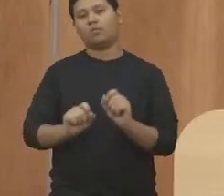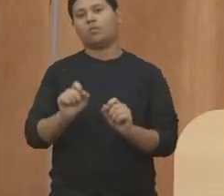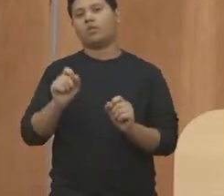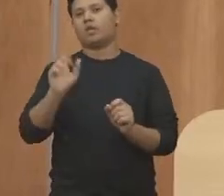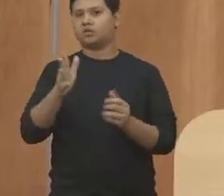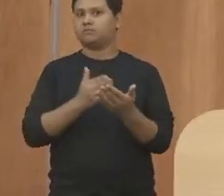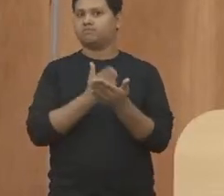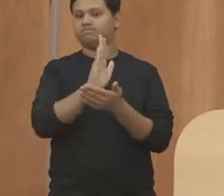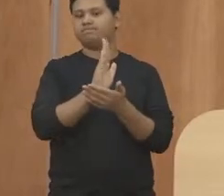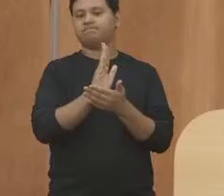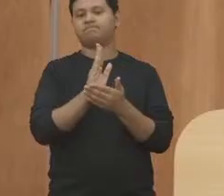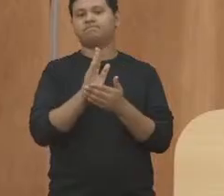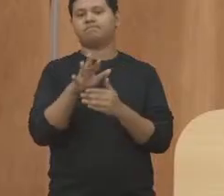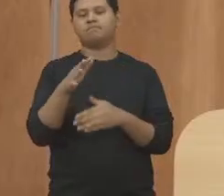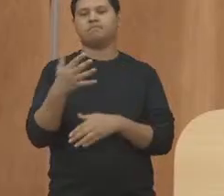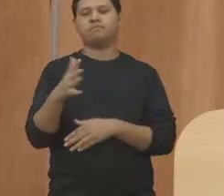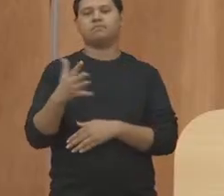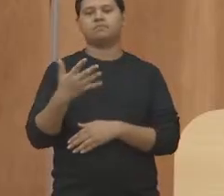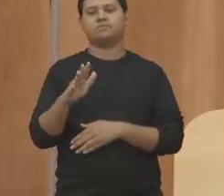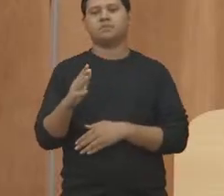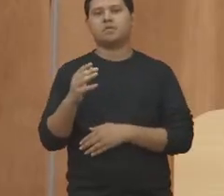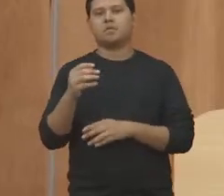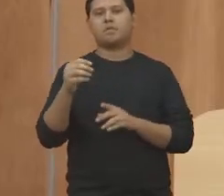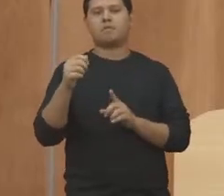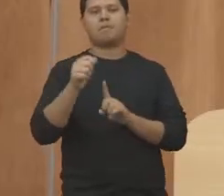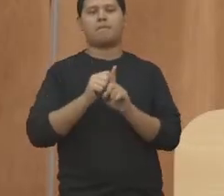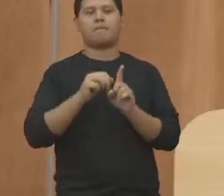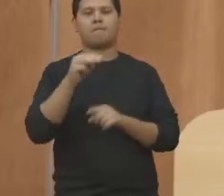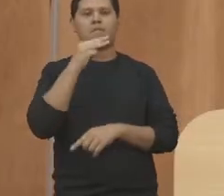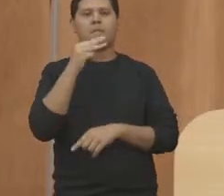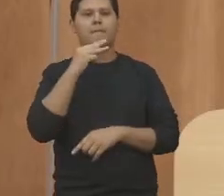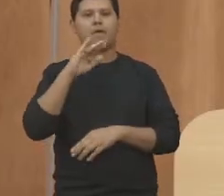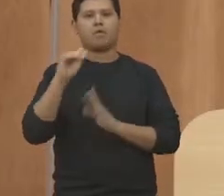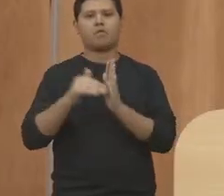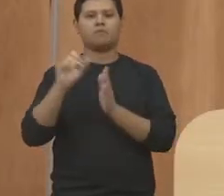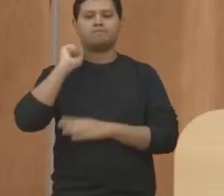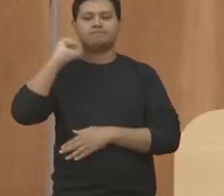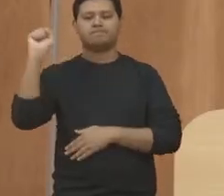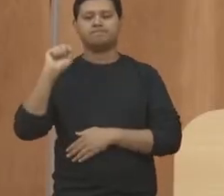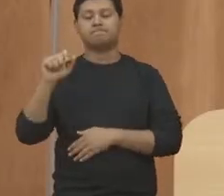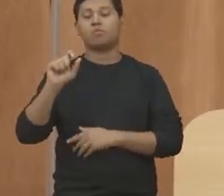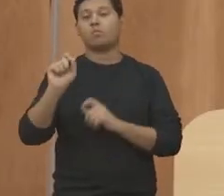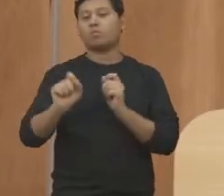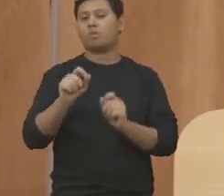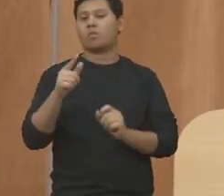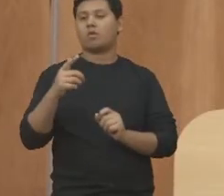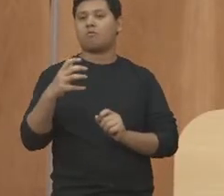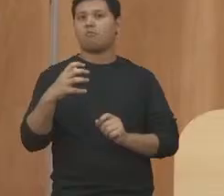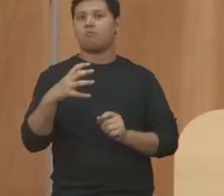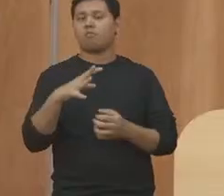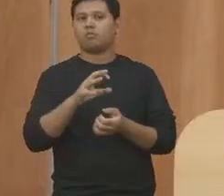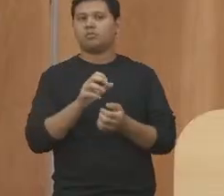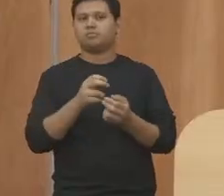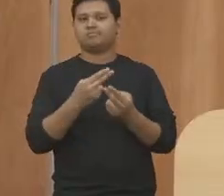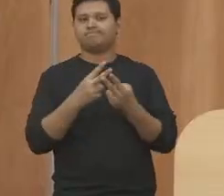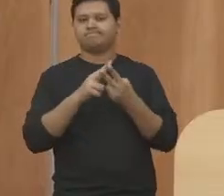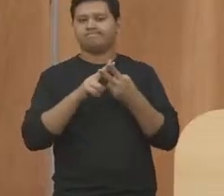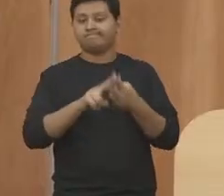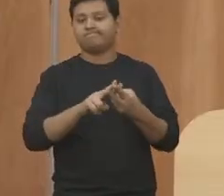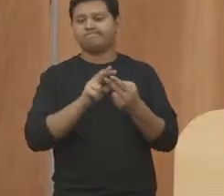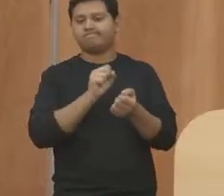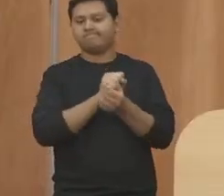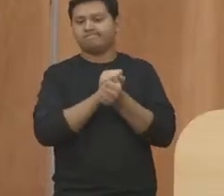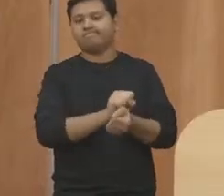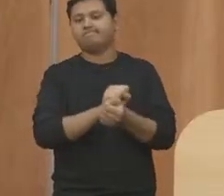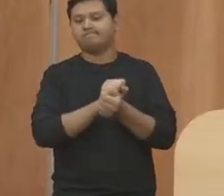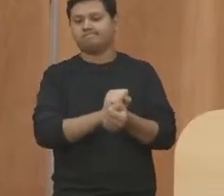foi aprovado em torno de março ou abril. Então, assim, a gente fica muito preso, né? Agora, a gente já sabe